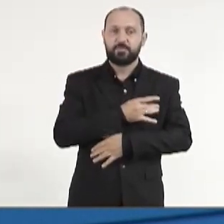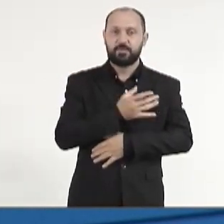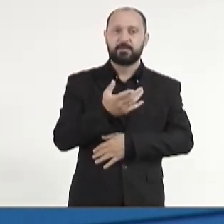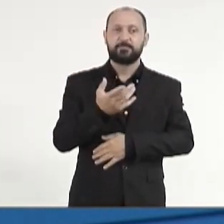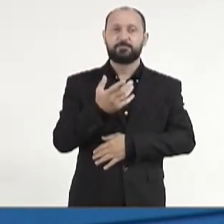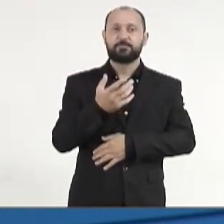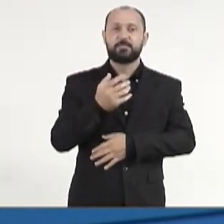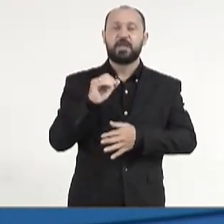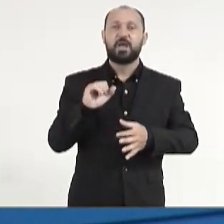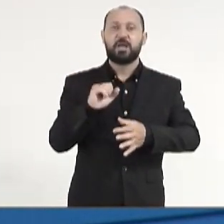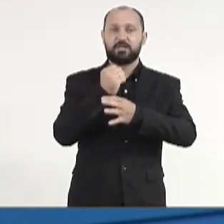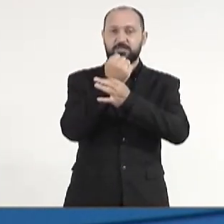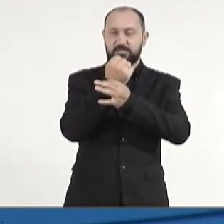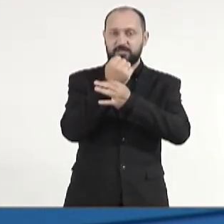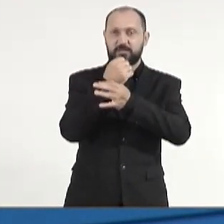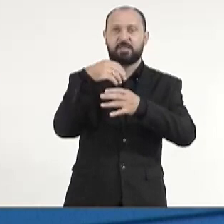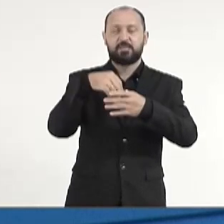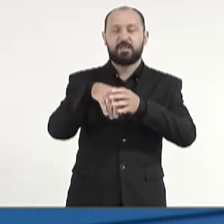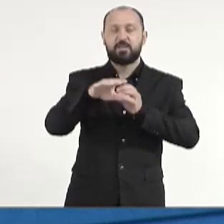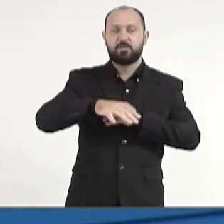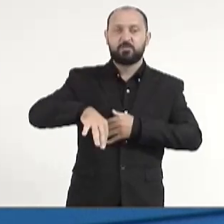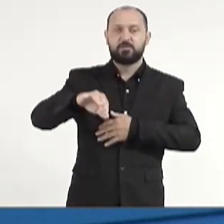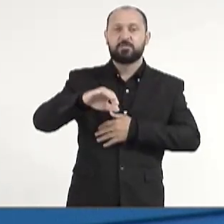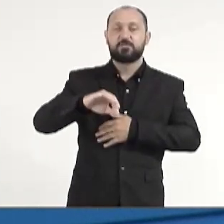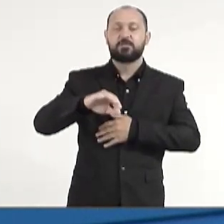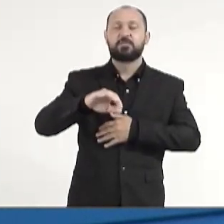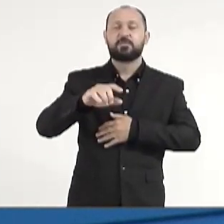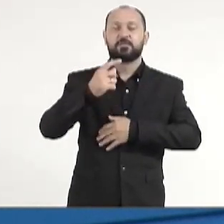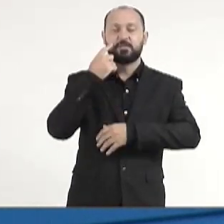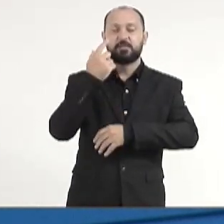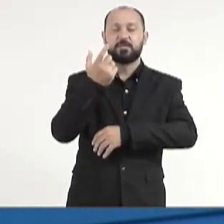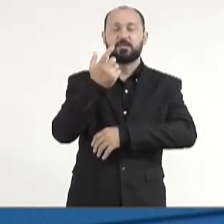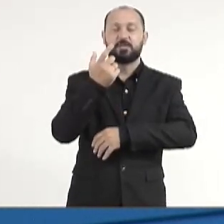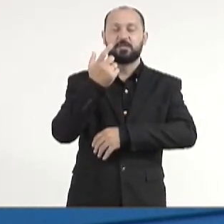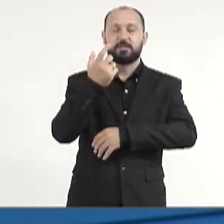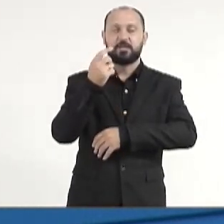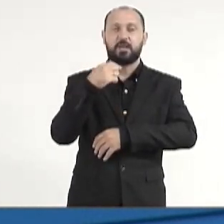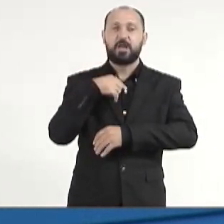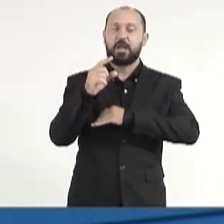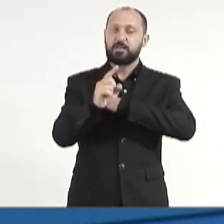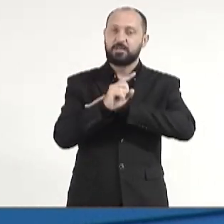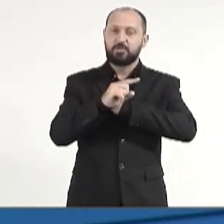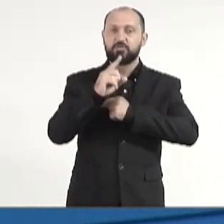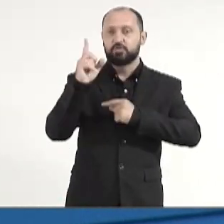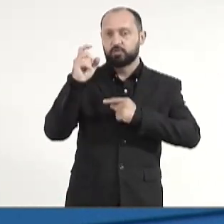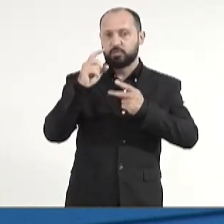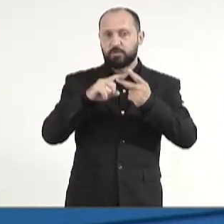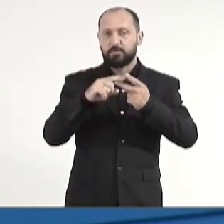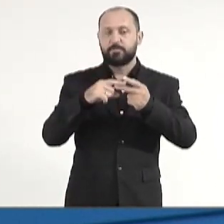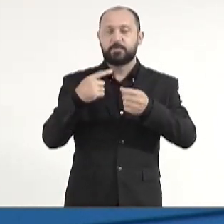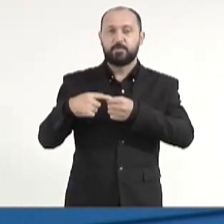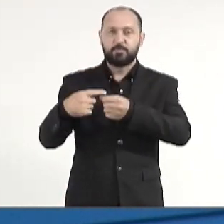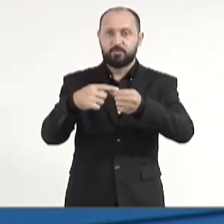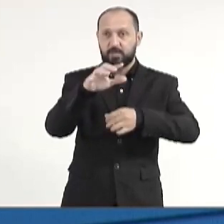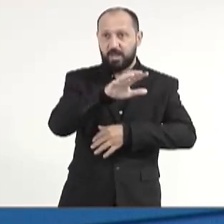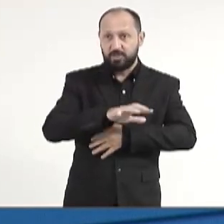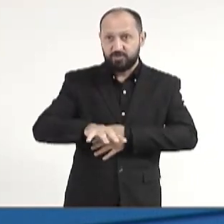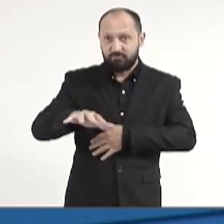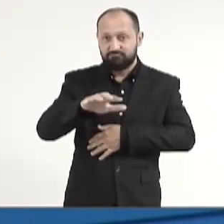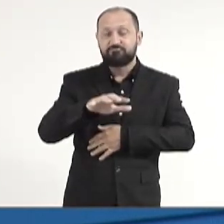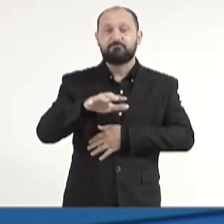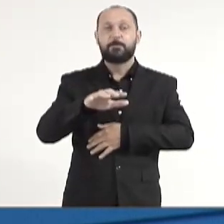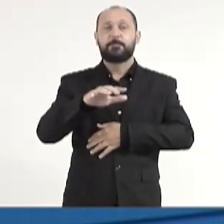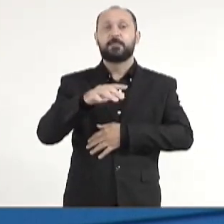relação à segurança lá na UPA. A UPA em Dourados atende Dourados e também os municípios da